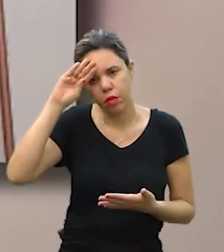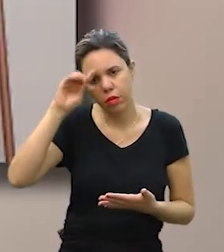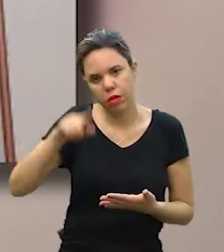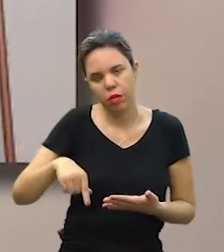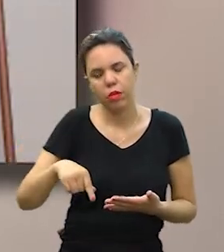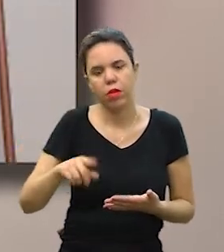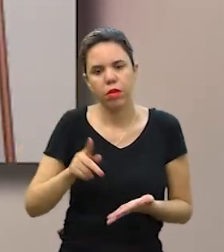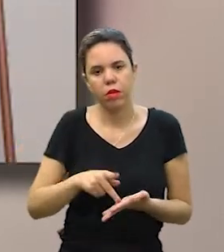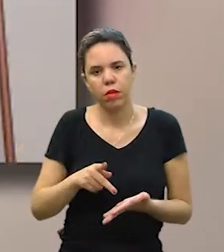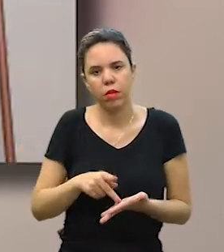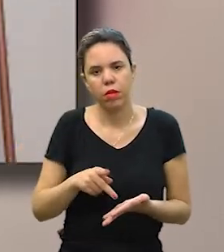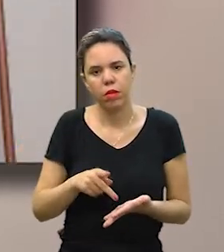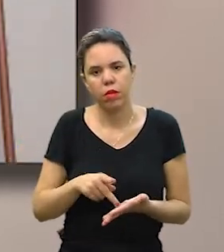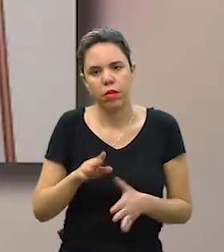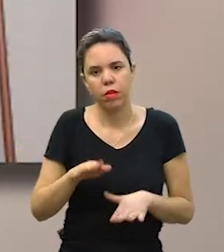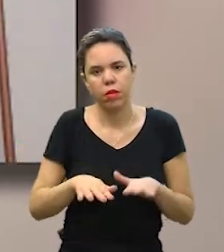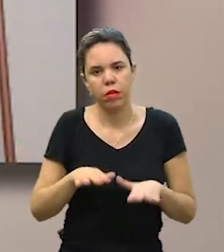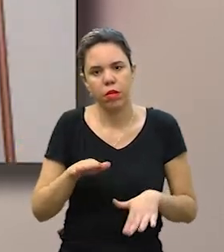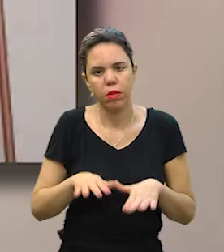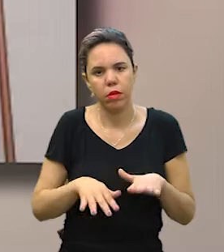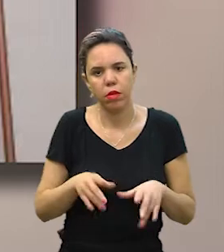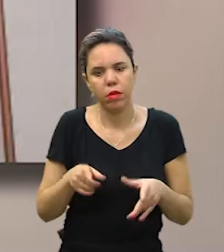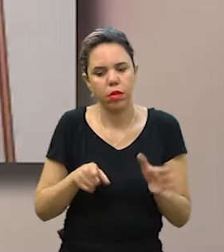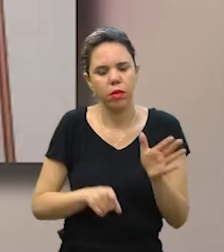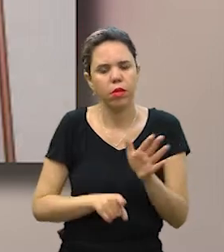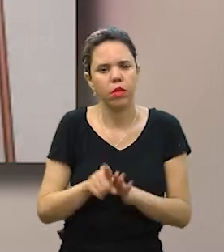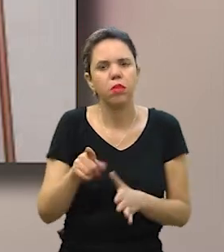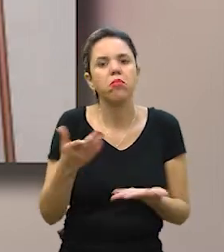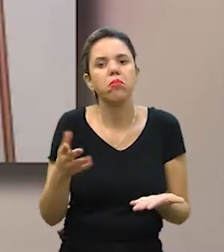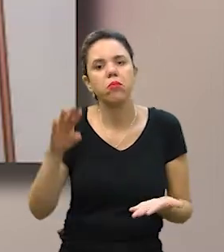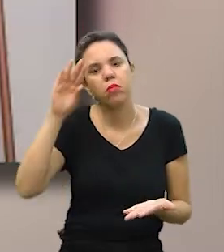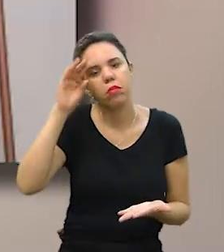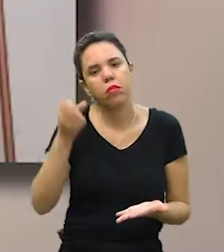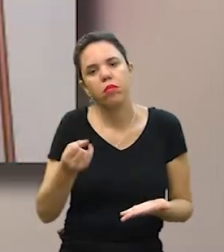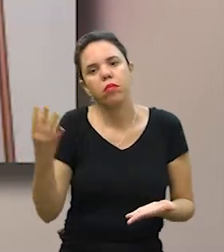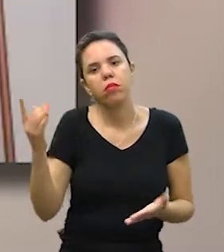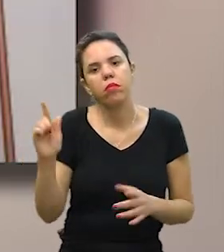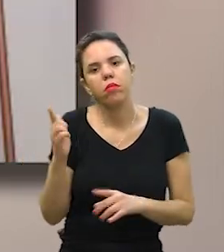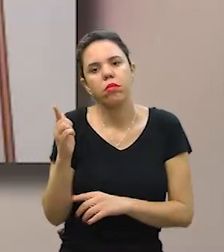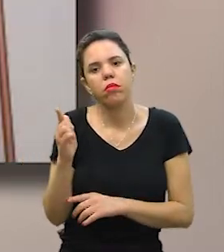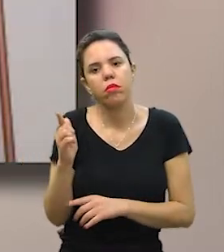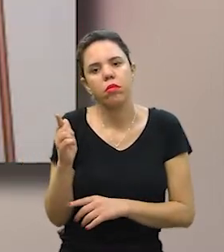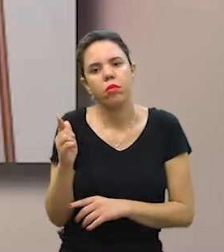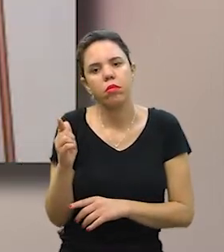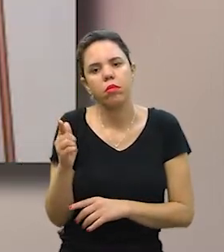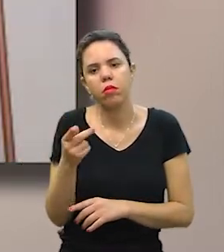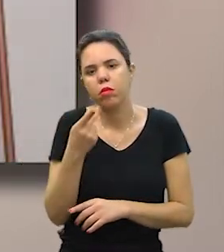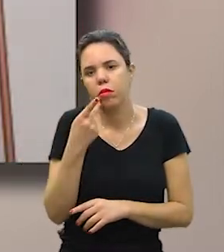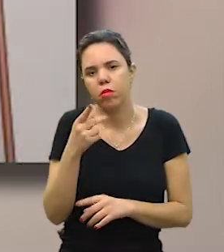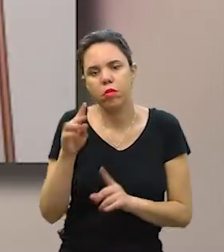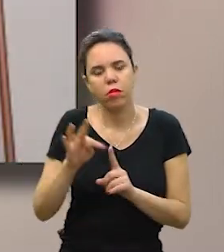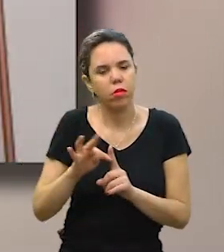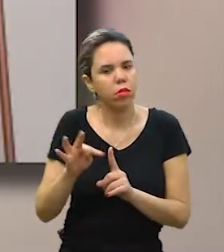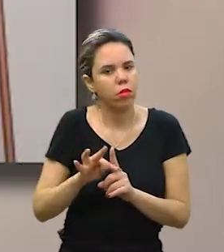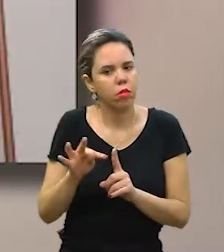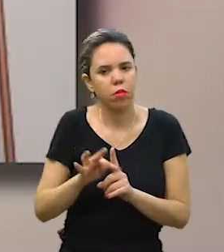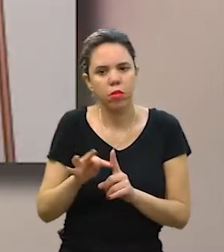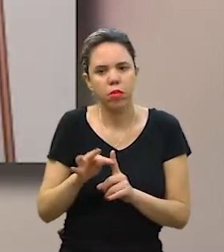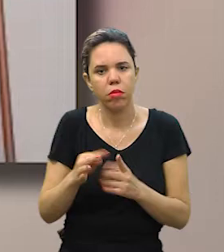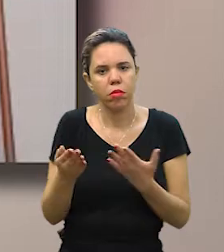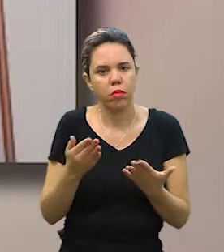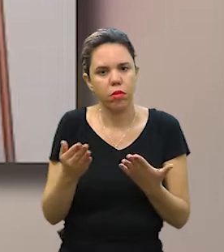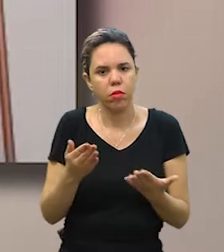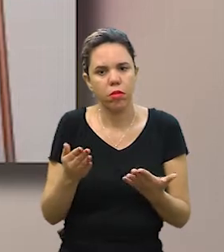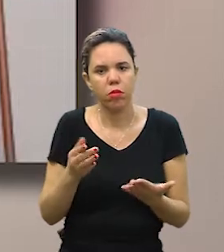É febre de verdade? Porque muitas vezes você pergunta, mas foi febre de quanto, né? E acabam não pondo o termômetro, não